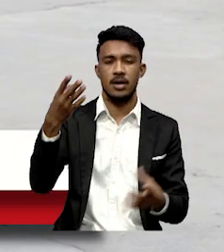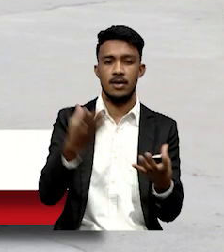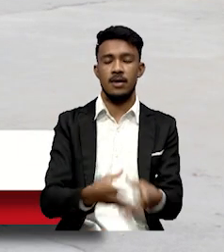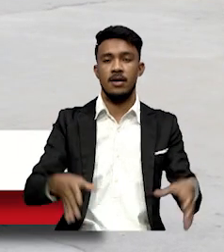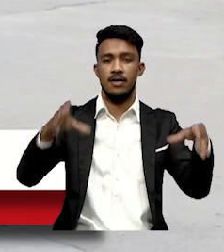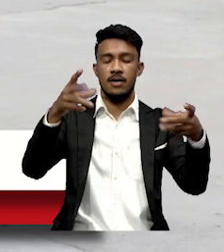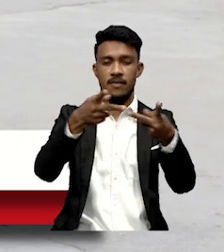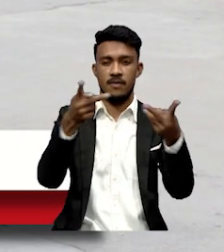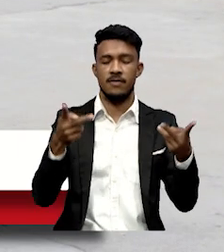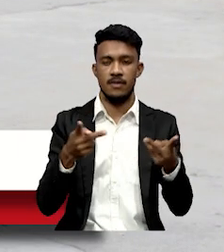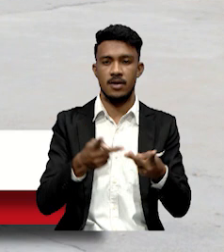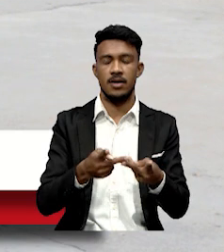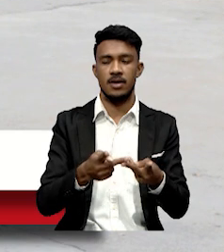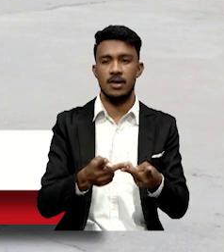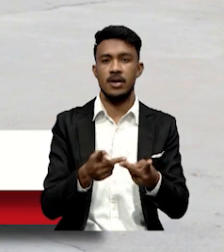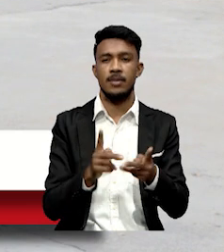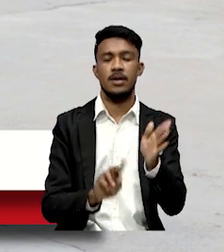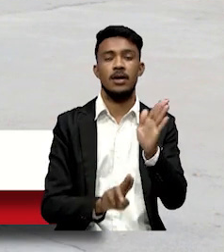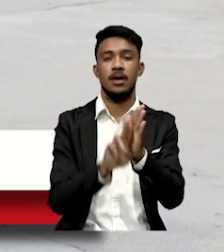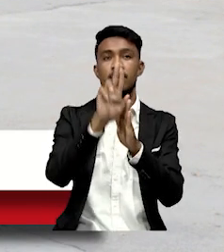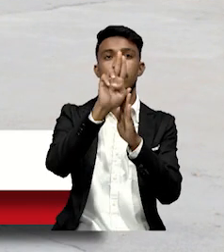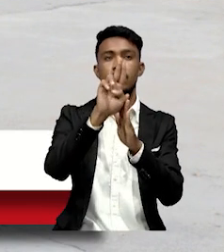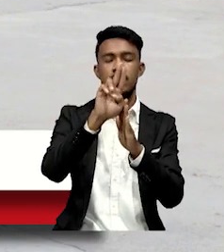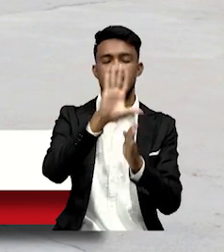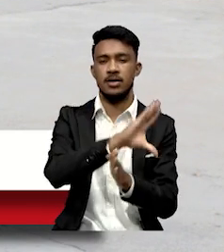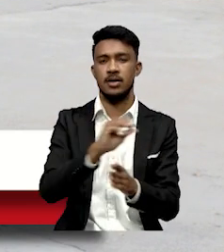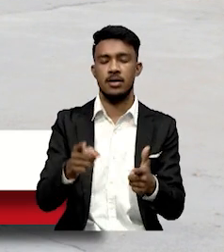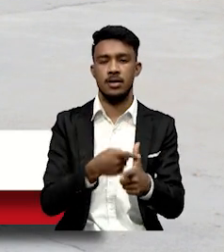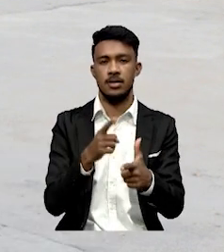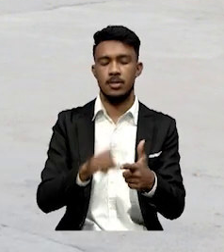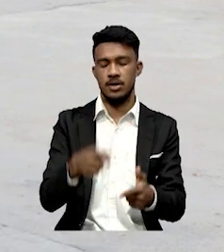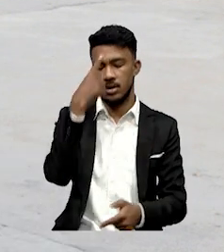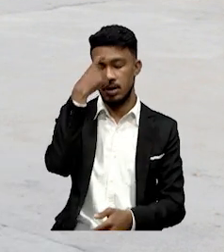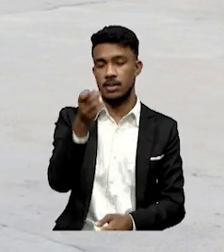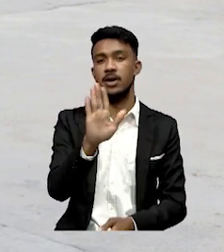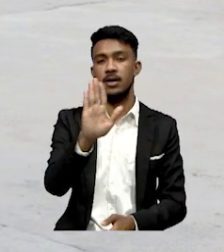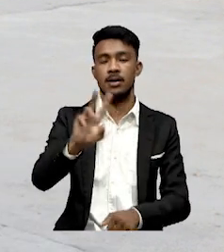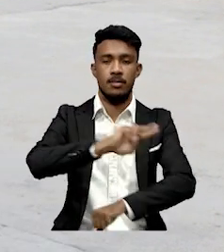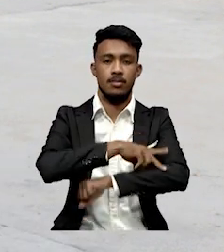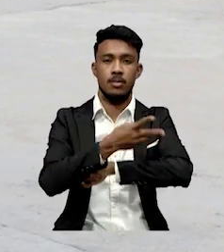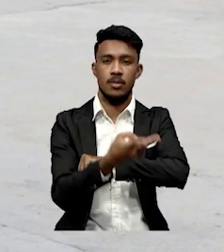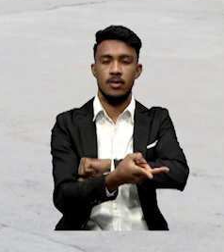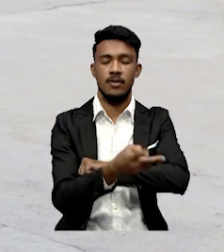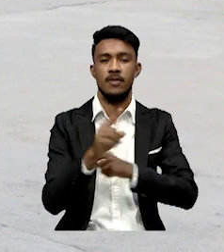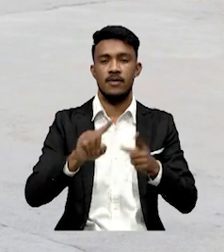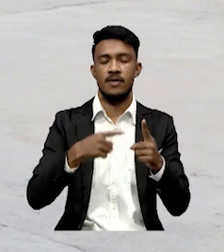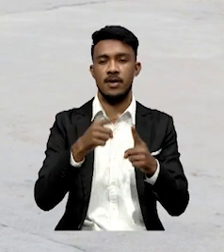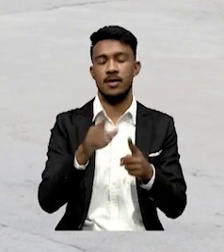B tamba tanque na rua alturas, aso e tuan, tamba nia magdeha nia mono, bairania